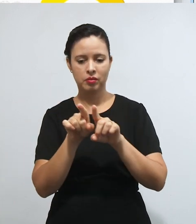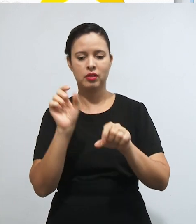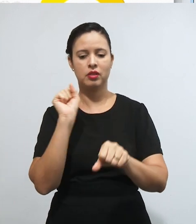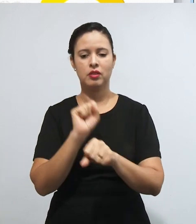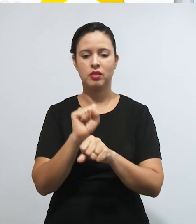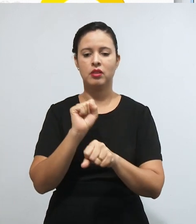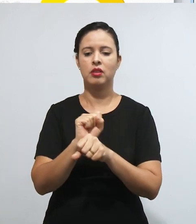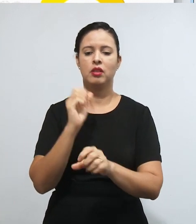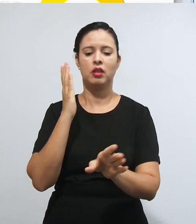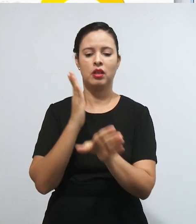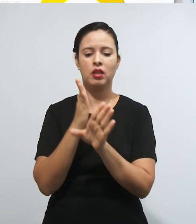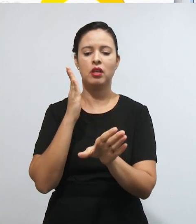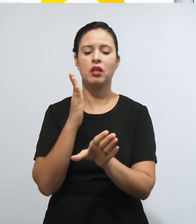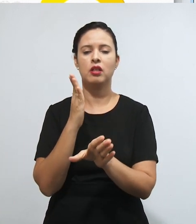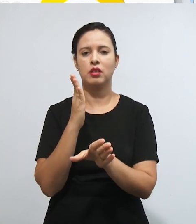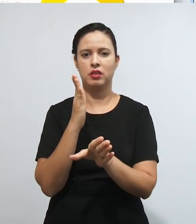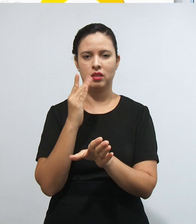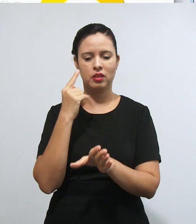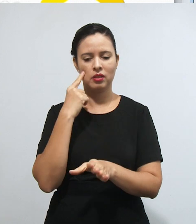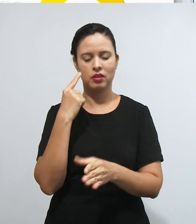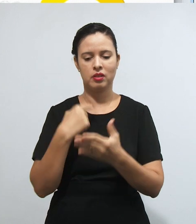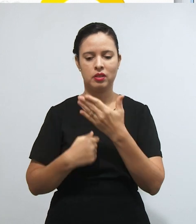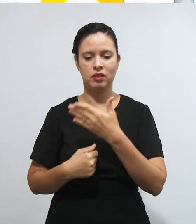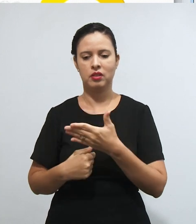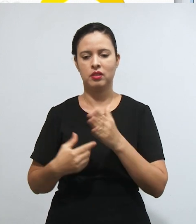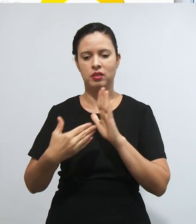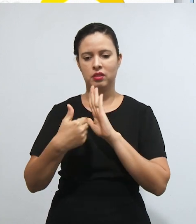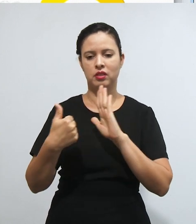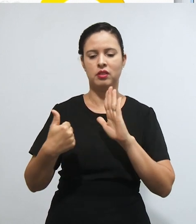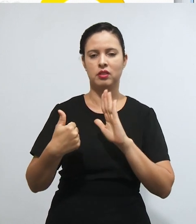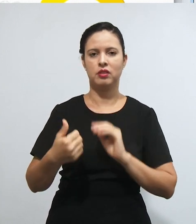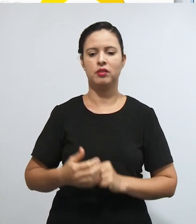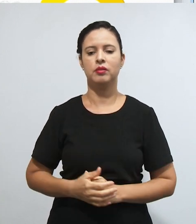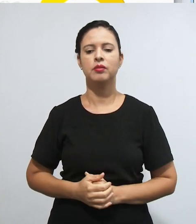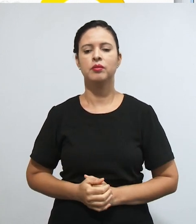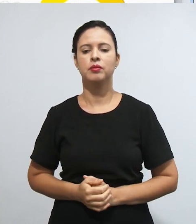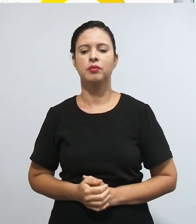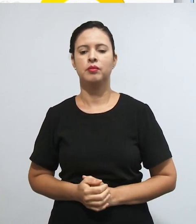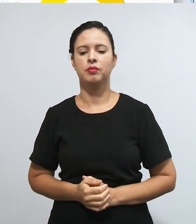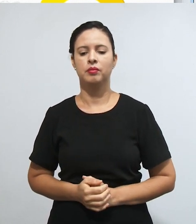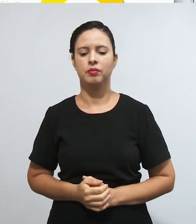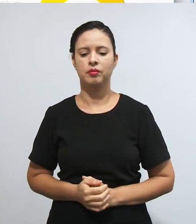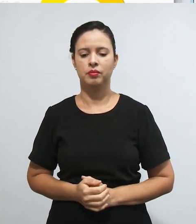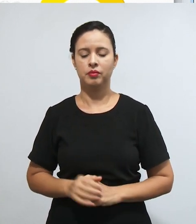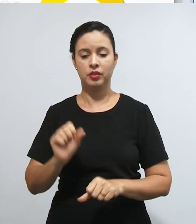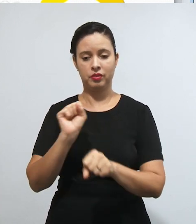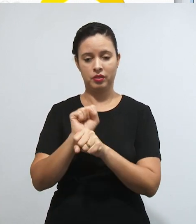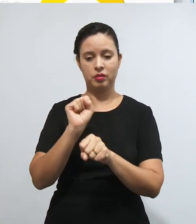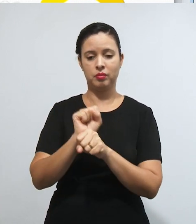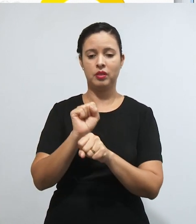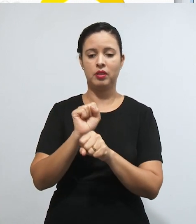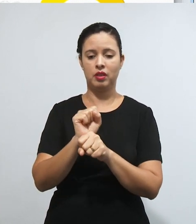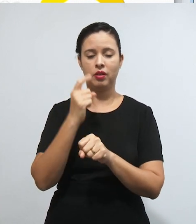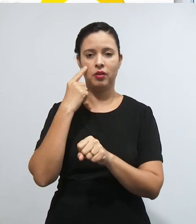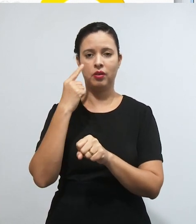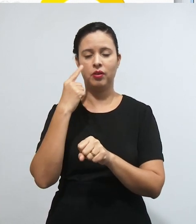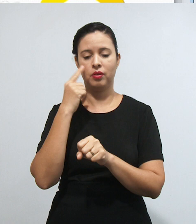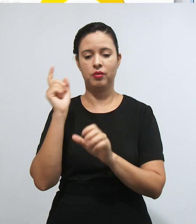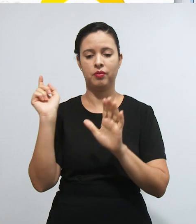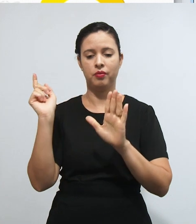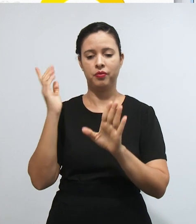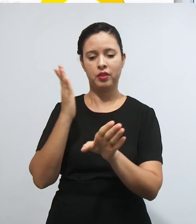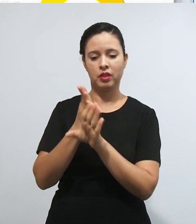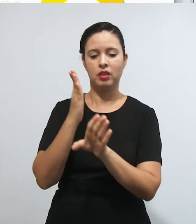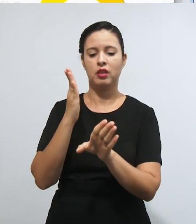clicar, né? Esse de saída aqui, ó, após o anterior. Isso, ele vai esperar o clique do outro, tá? Então, quando eu clicar para sair